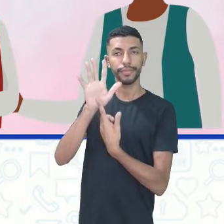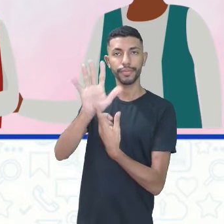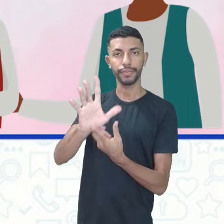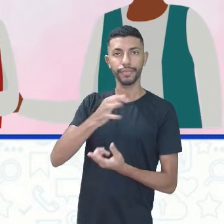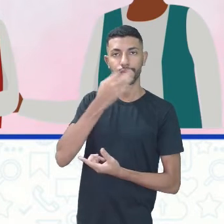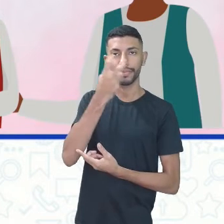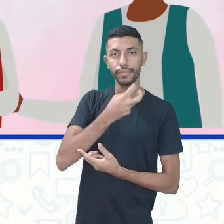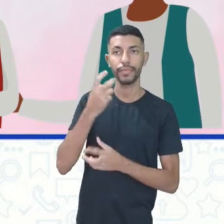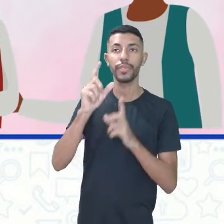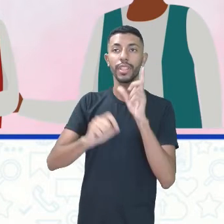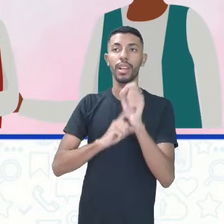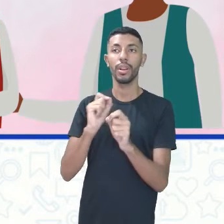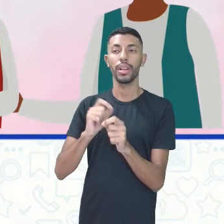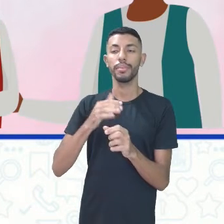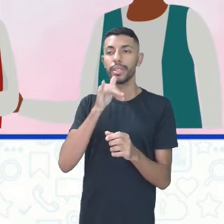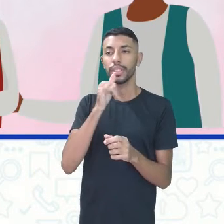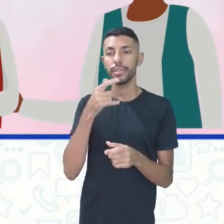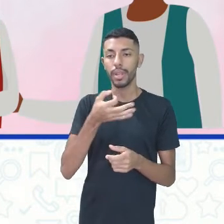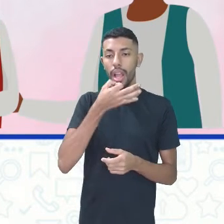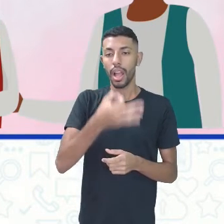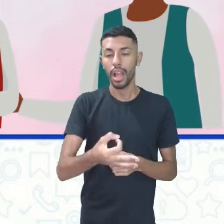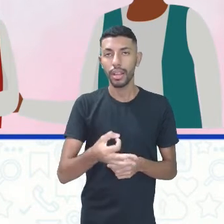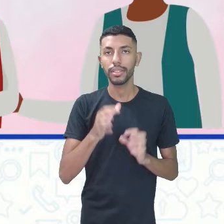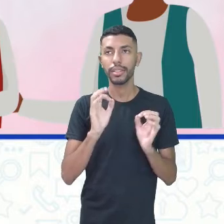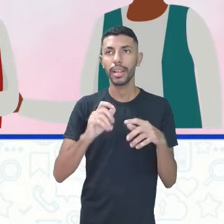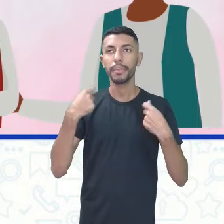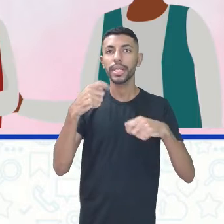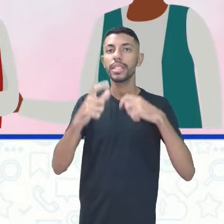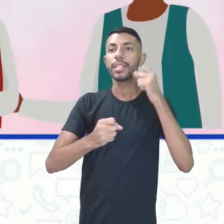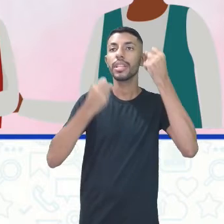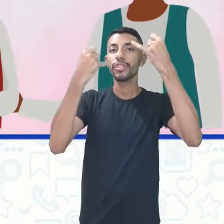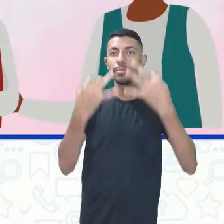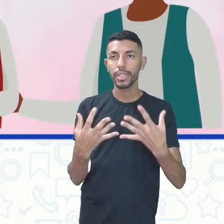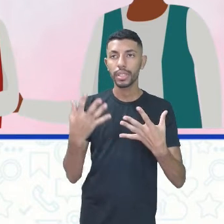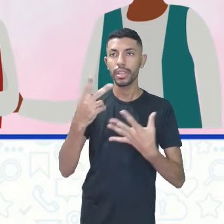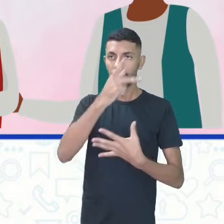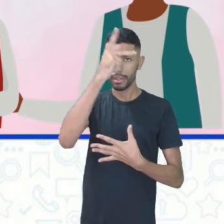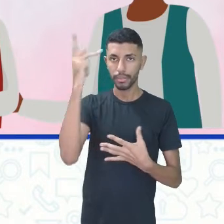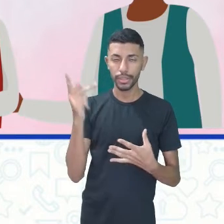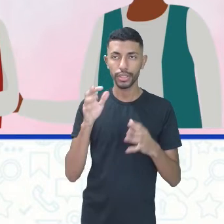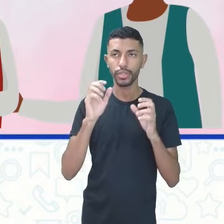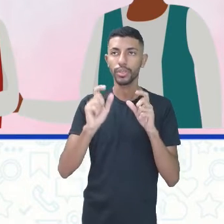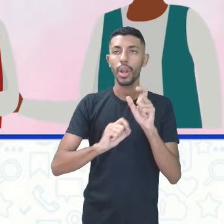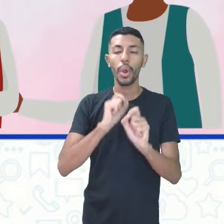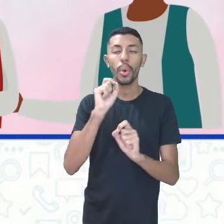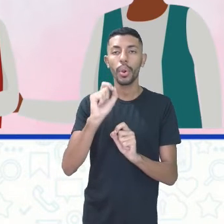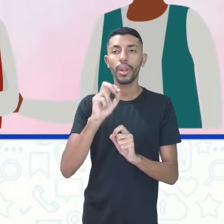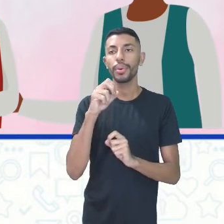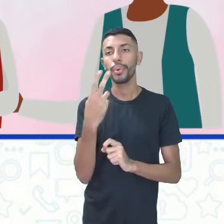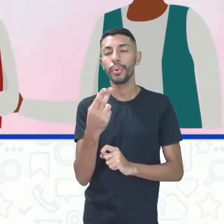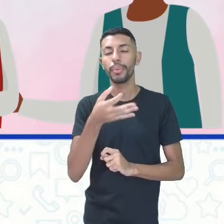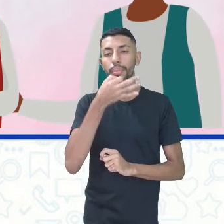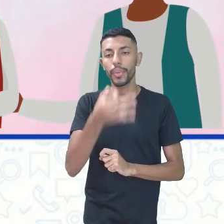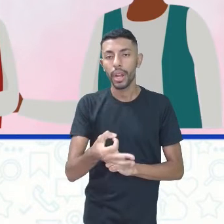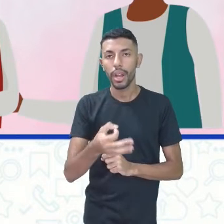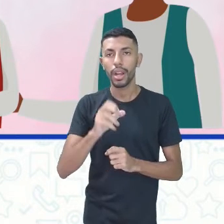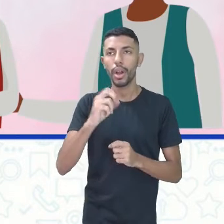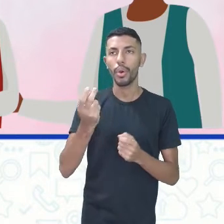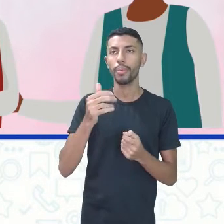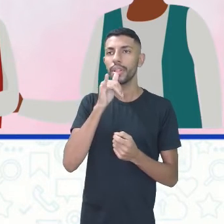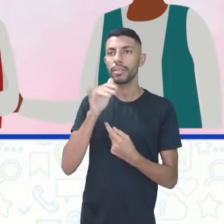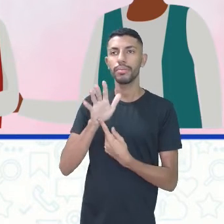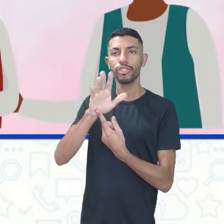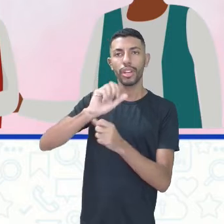essa argumentação que a gente faz quando precisa explicar para alguém, ou argumentar, ou esclarecer um ponto